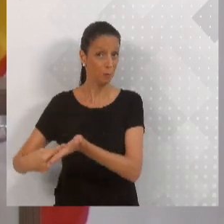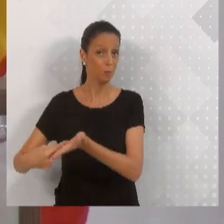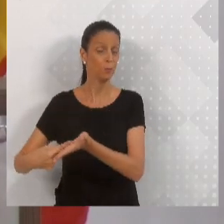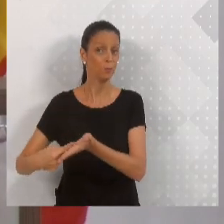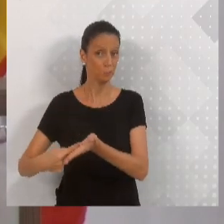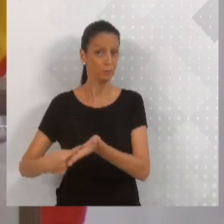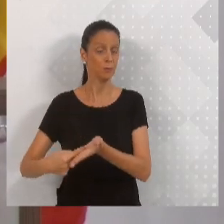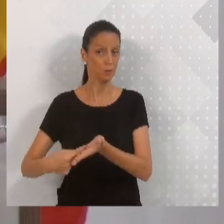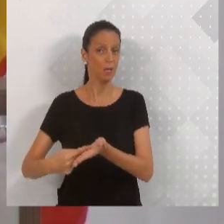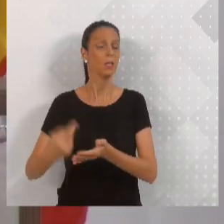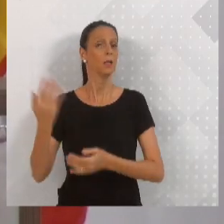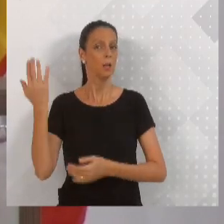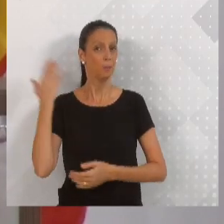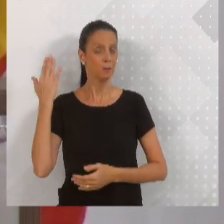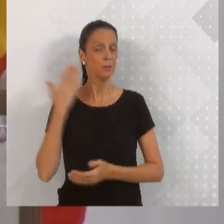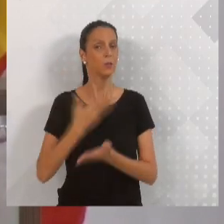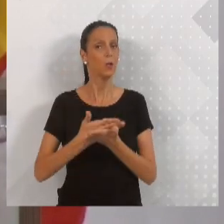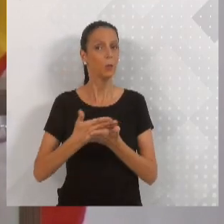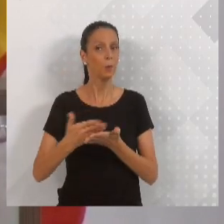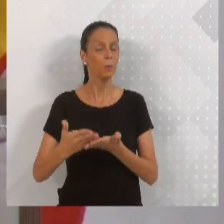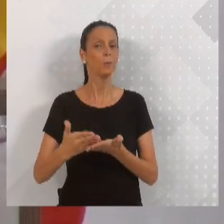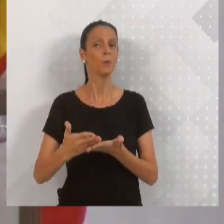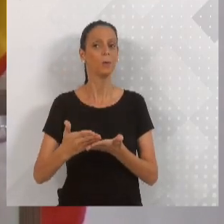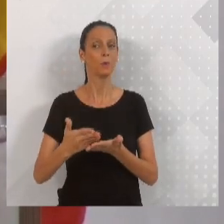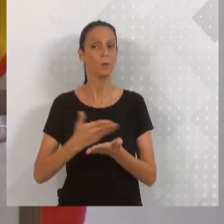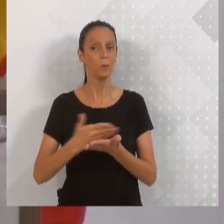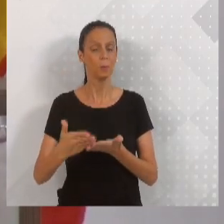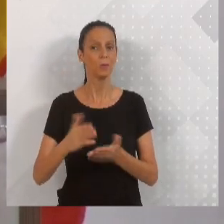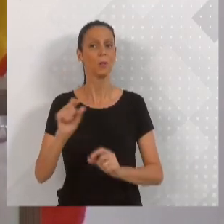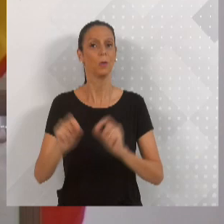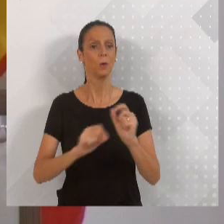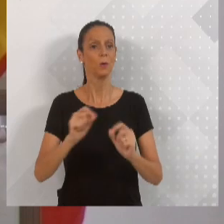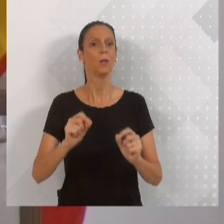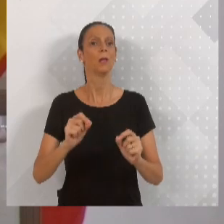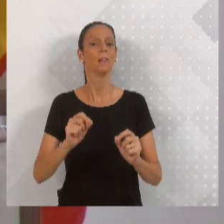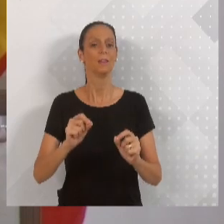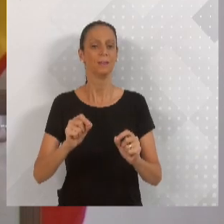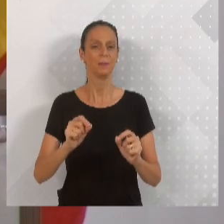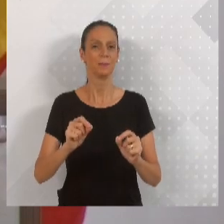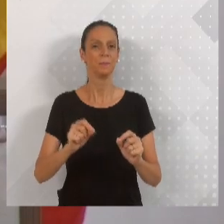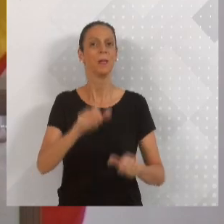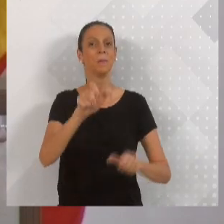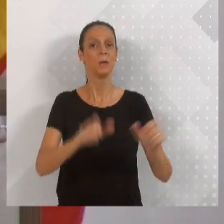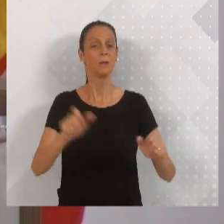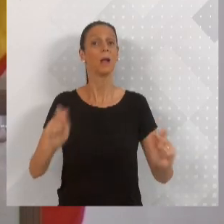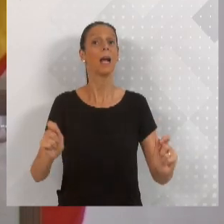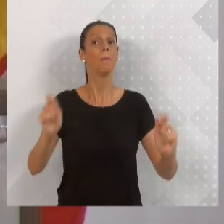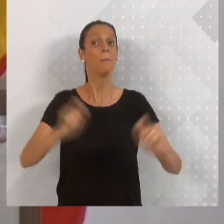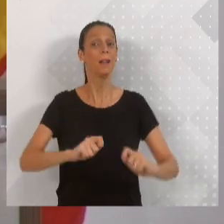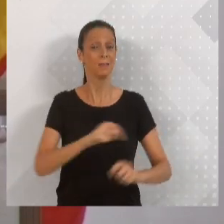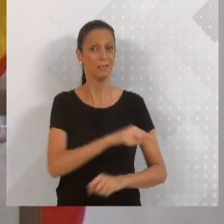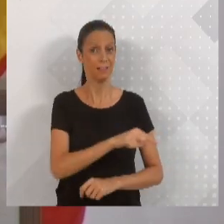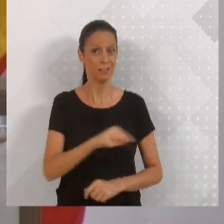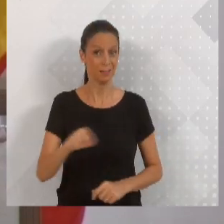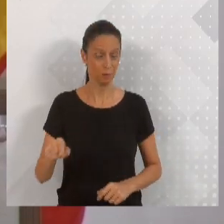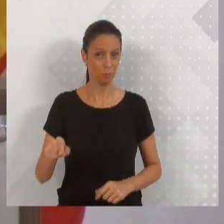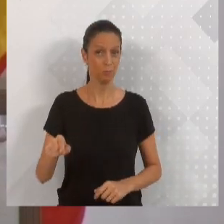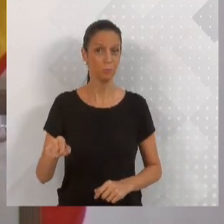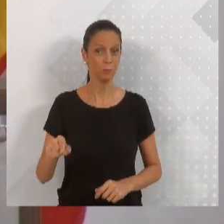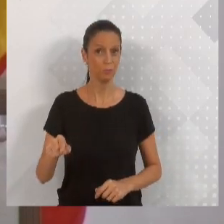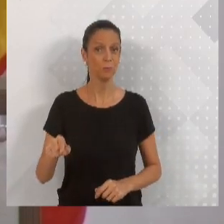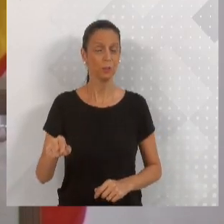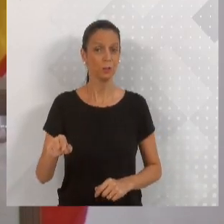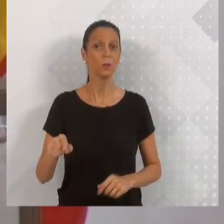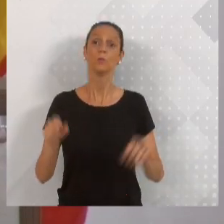iniciamos com a capacitação capacitação eh